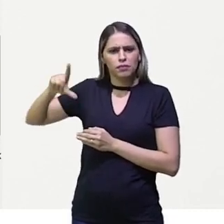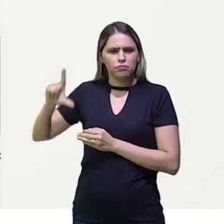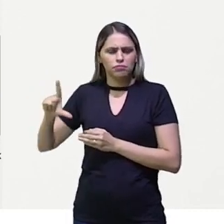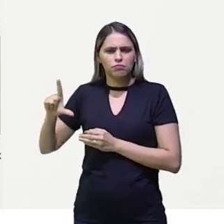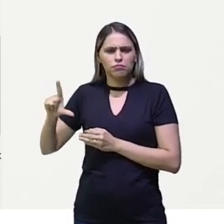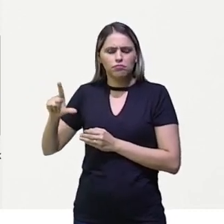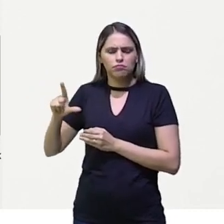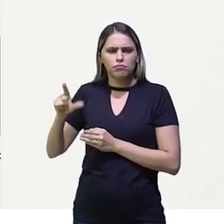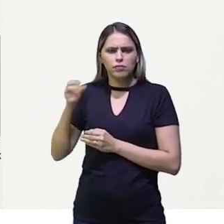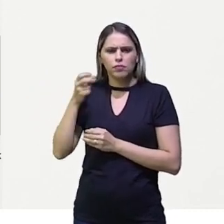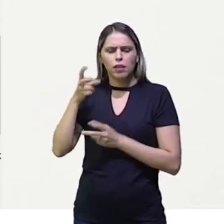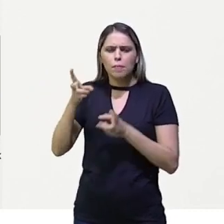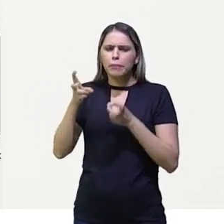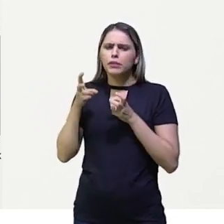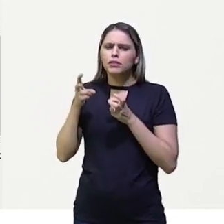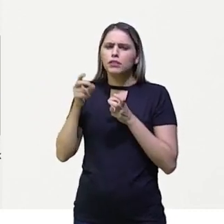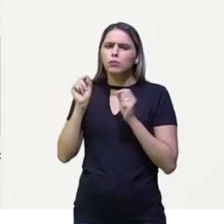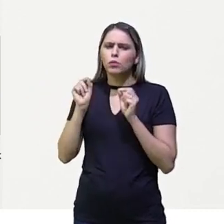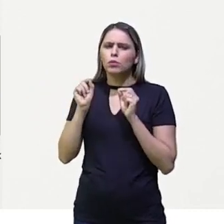Olhem só o tamanho